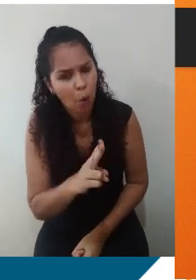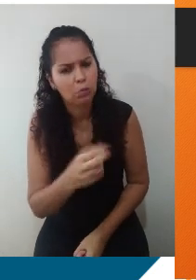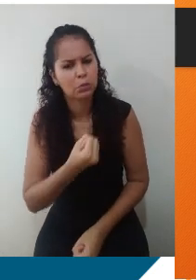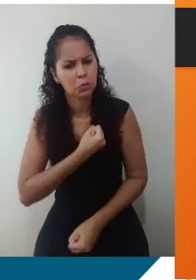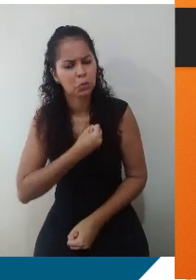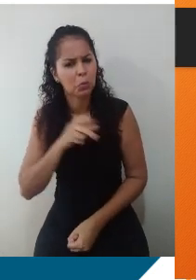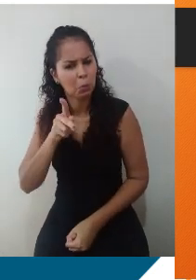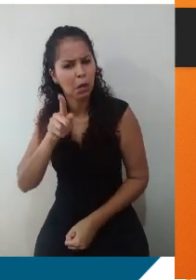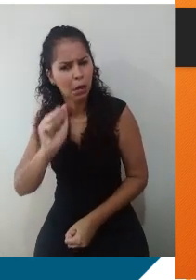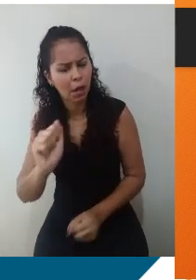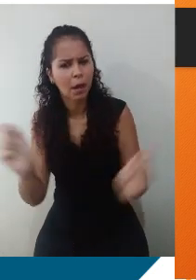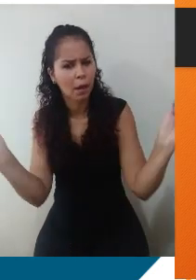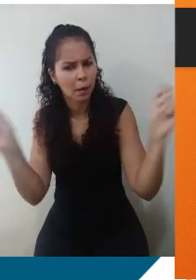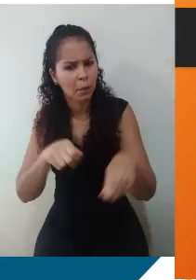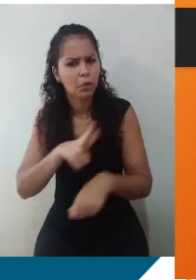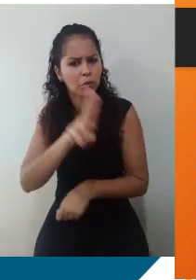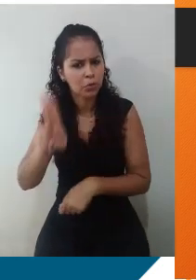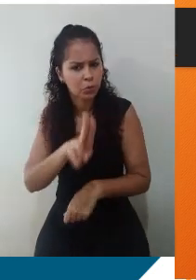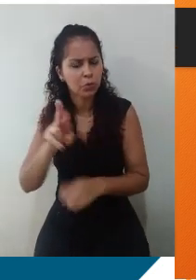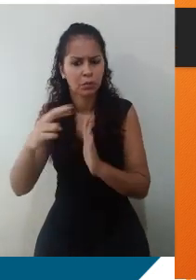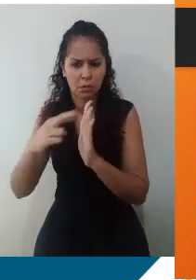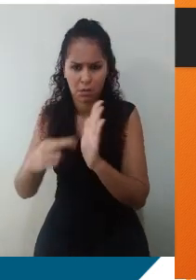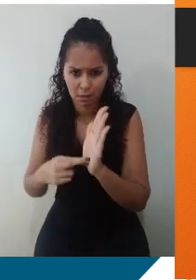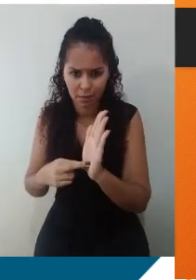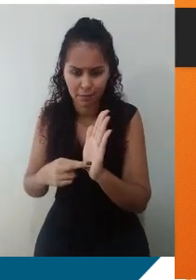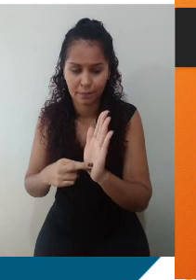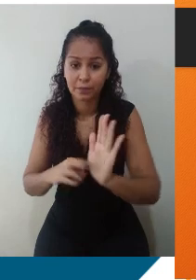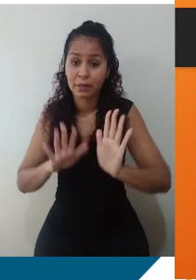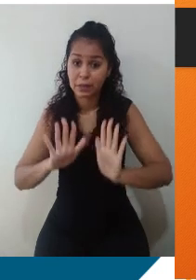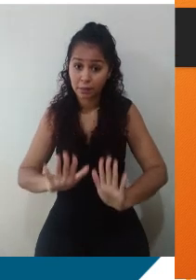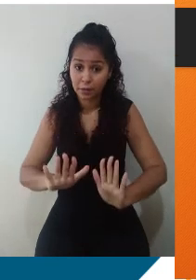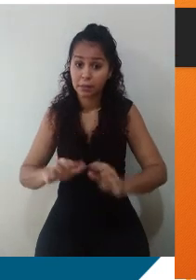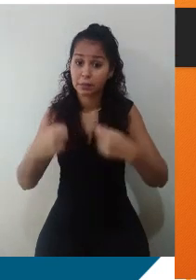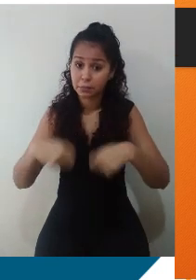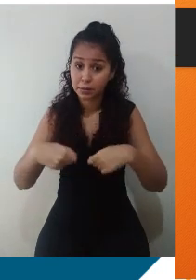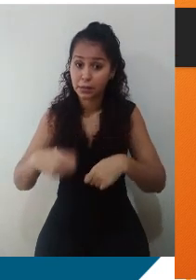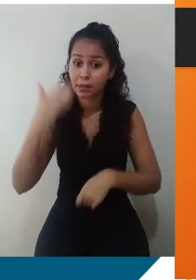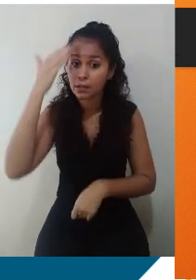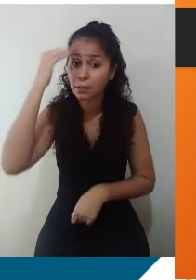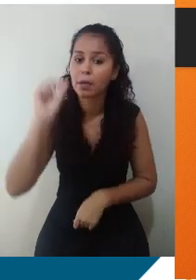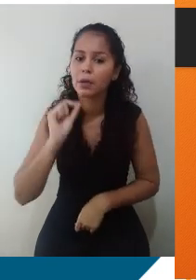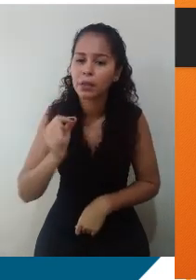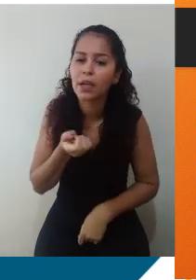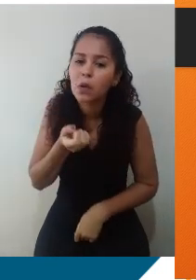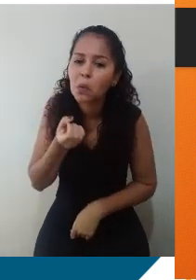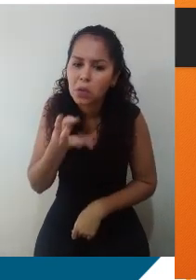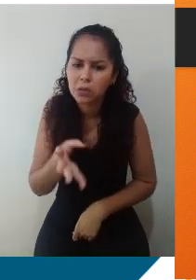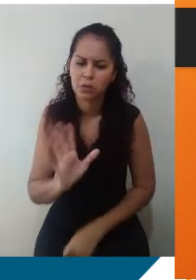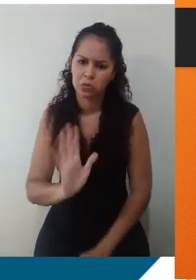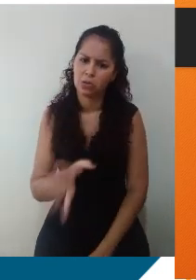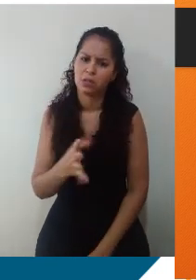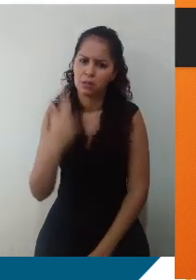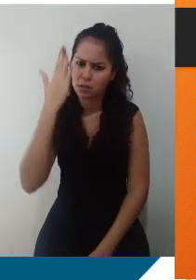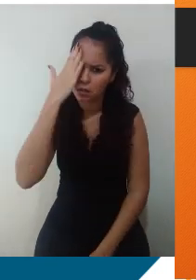números formam uma progressão aritmética, a gente pode usar a nossa técnica. Entretanto, para isso, a gente precisa saber a quantidade,